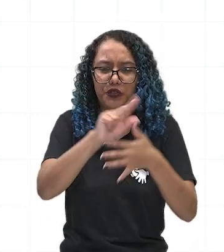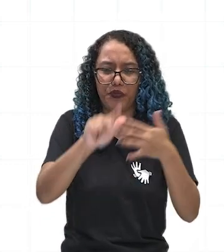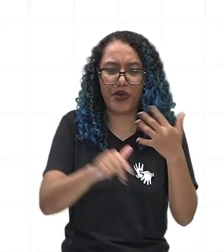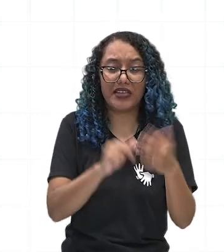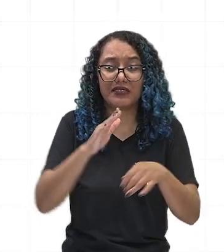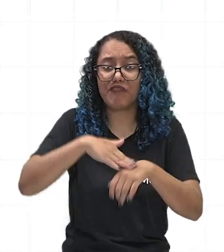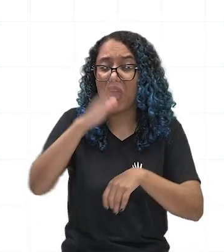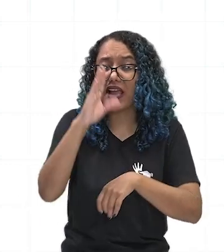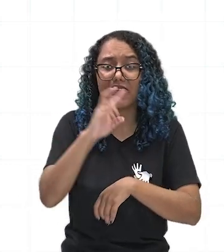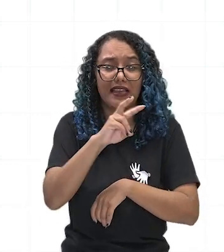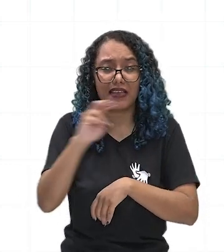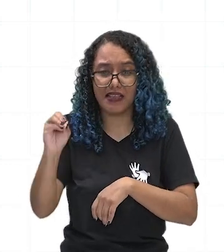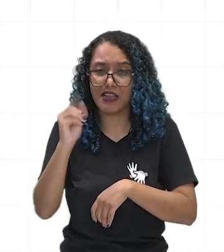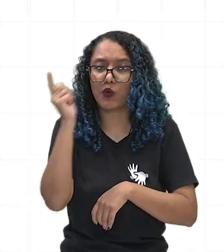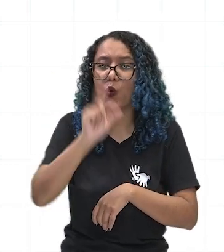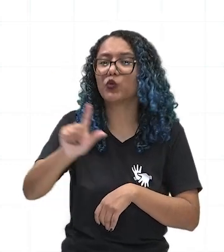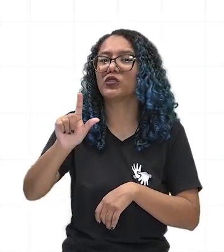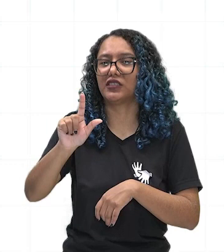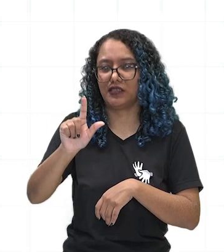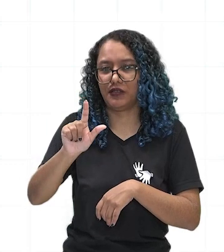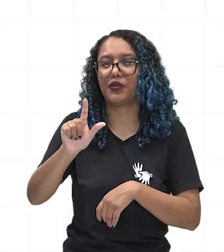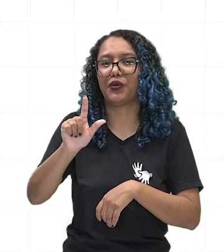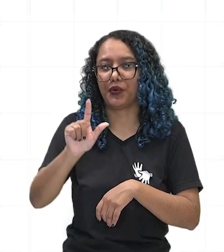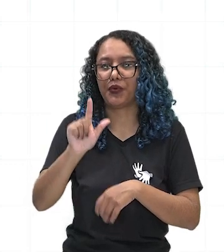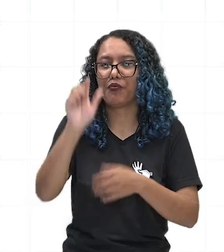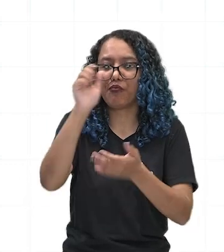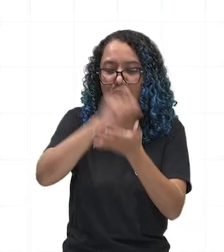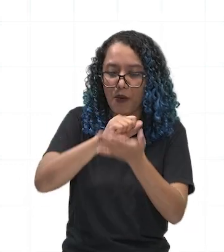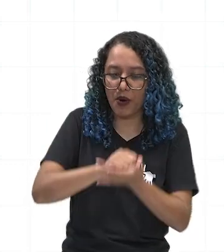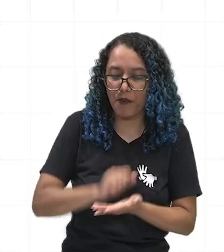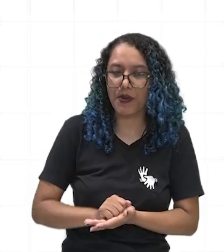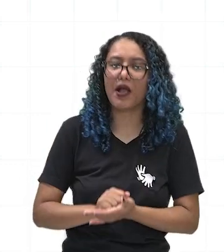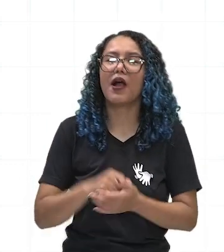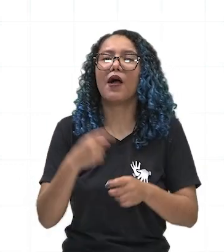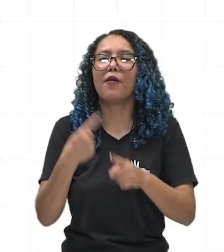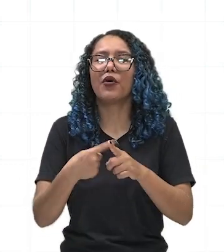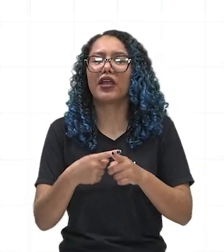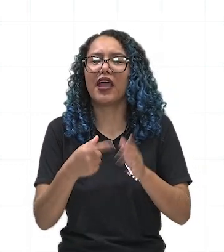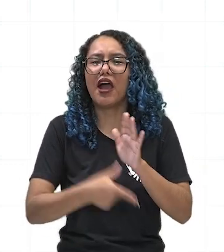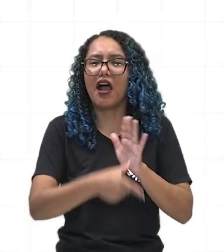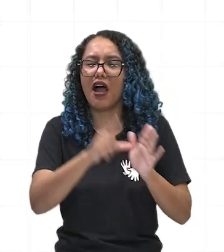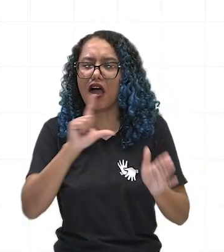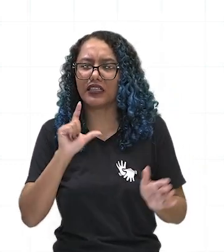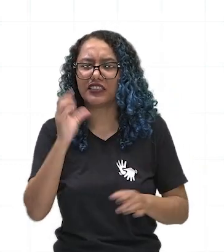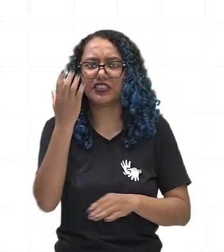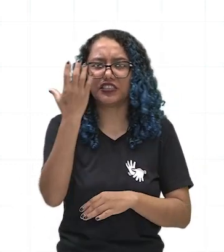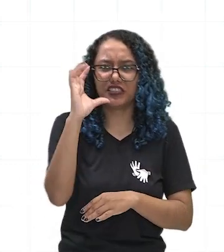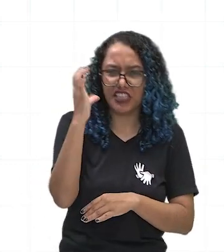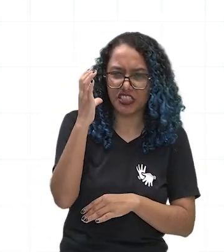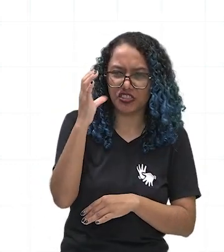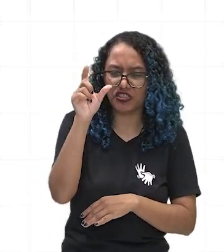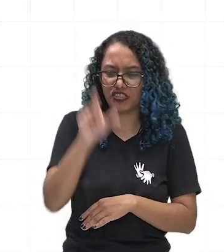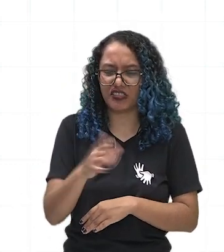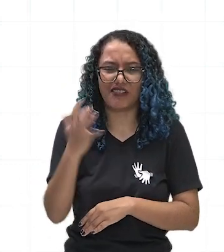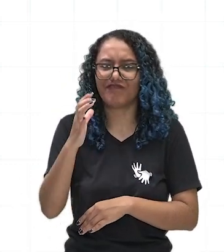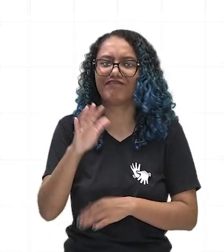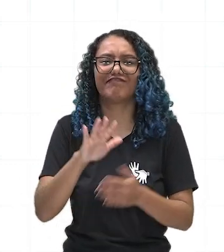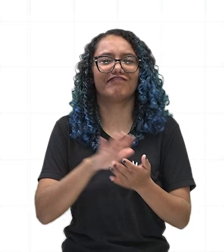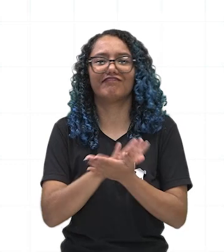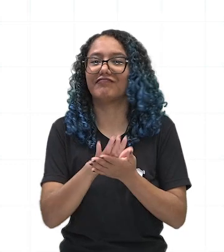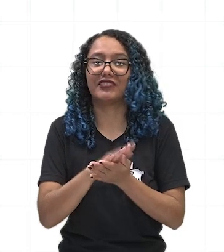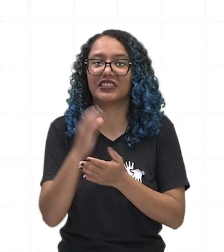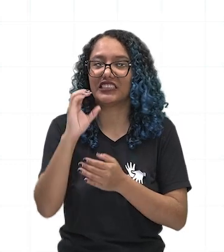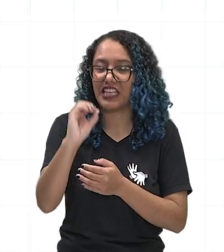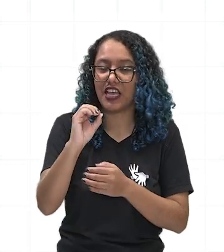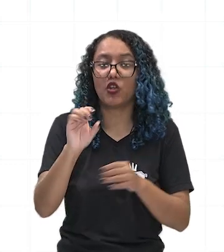Então, bem antigamente aí na história não existia a figura do cientista, existiam os filósofos, que eram homens ali muito